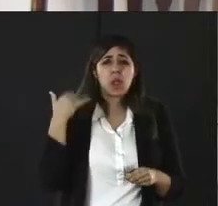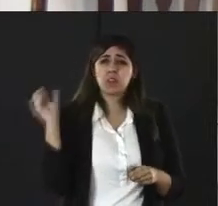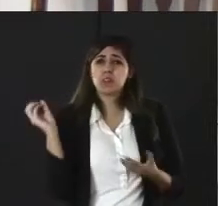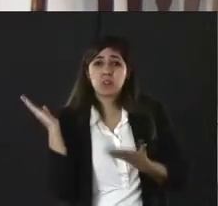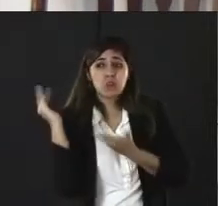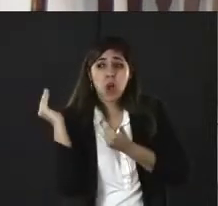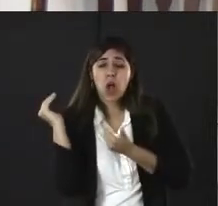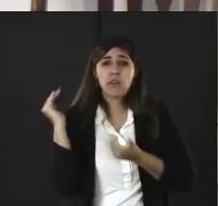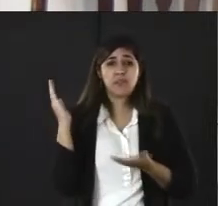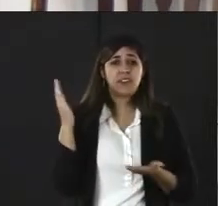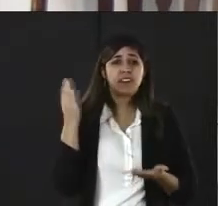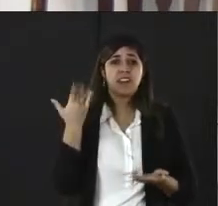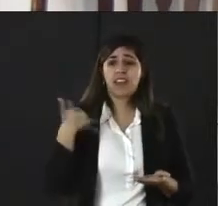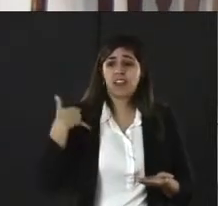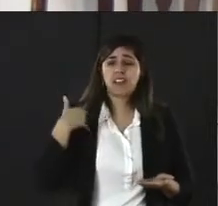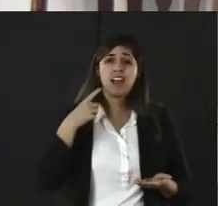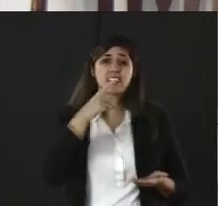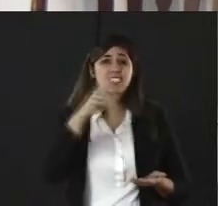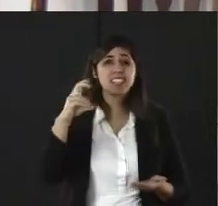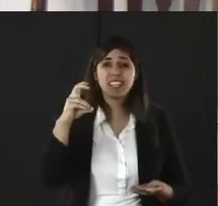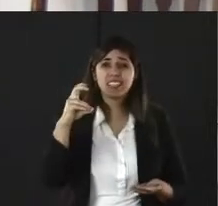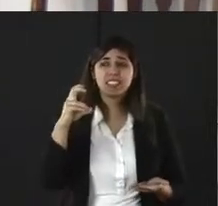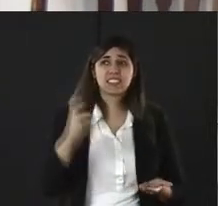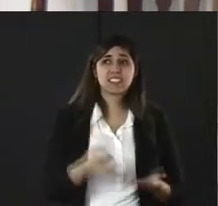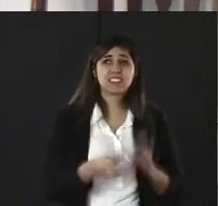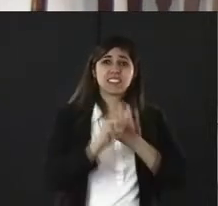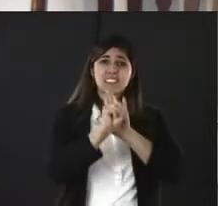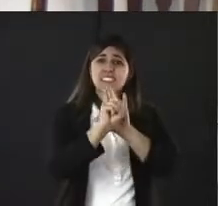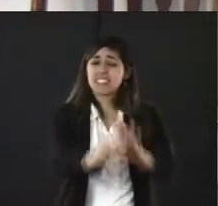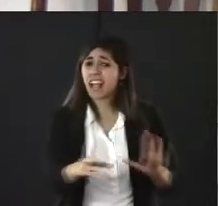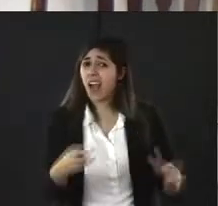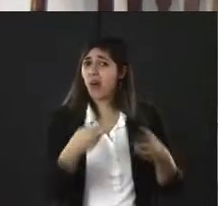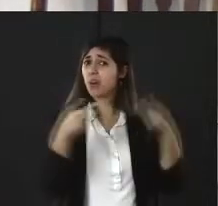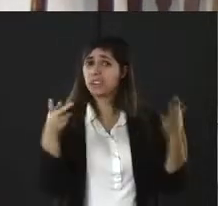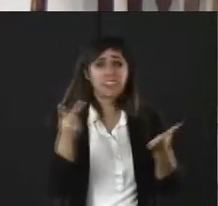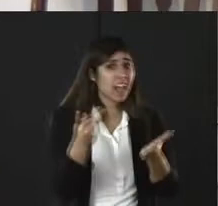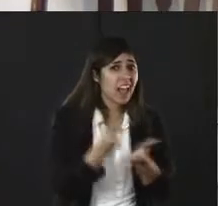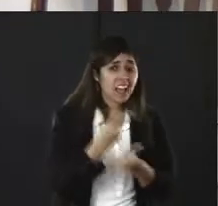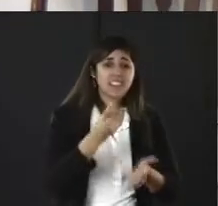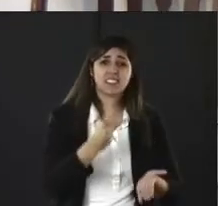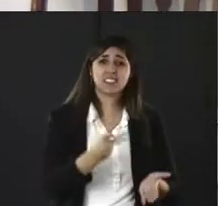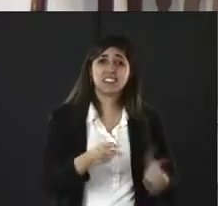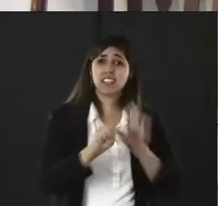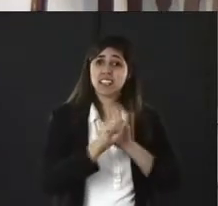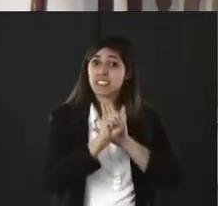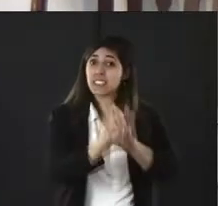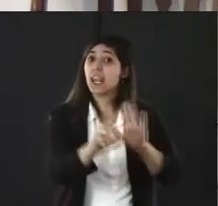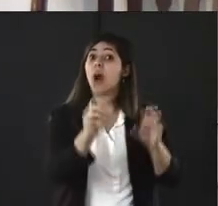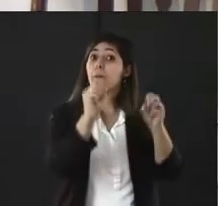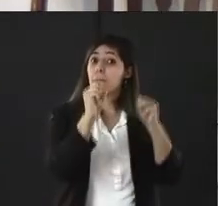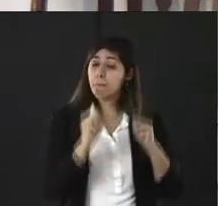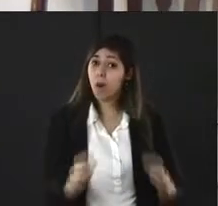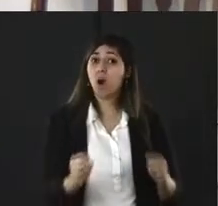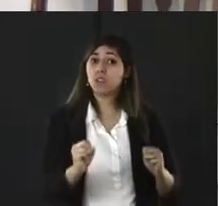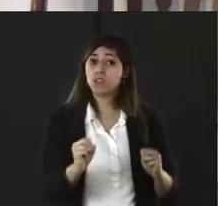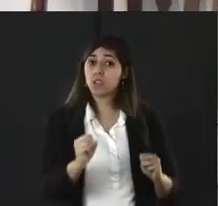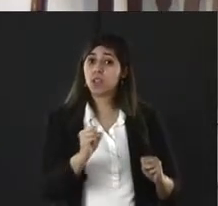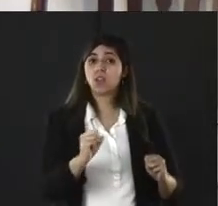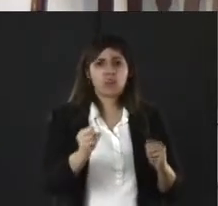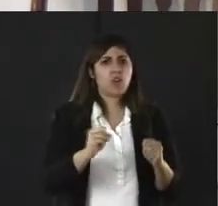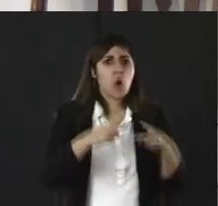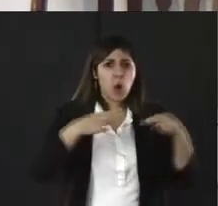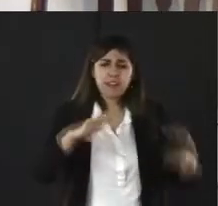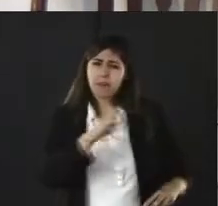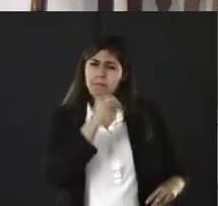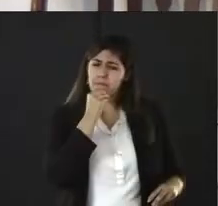idade 16 anos de idade são ou não são sinais de que alguma coisa vai mal então se não pode ser tanto para